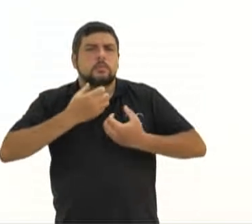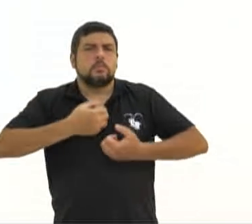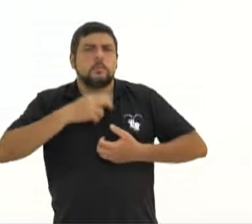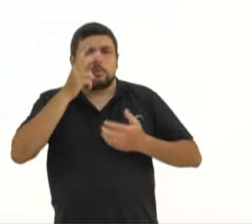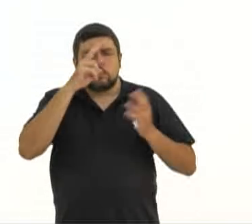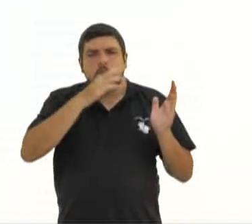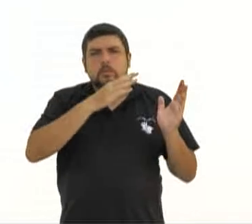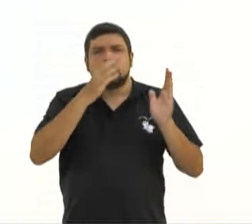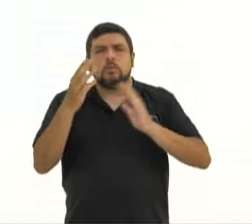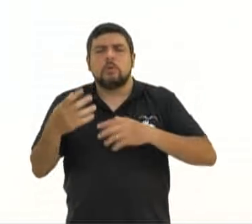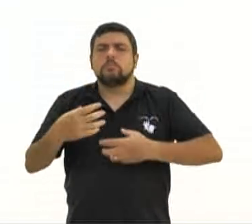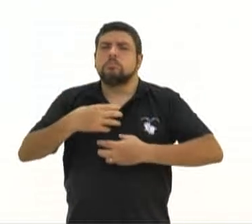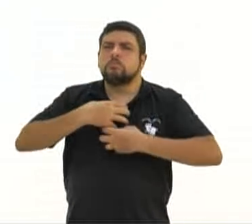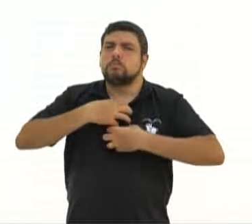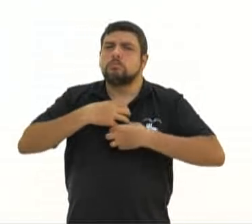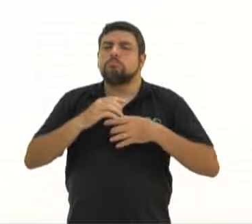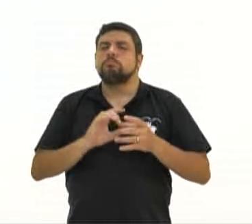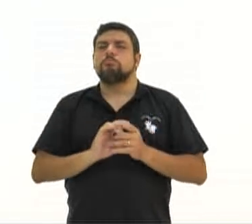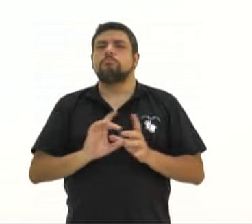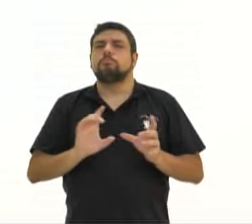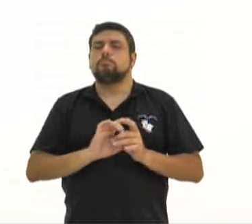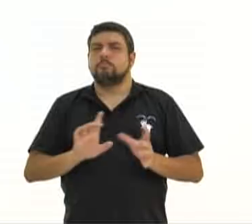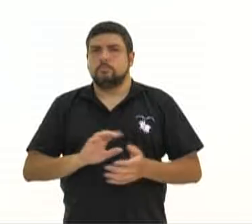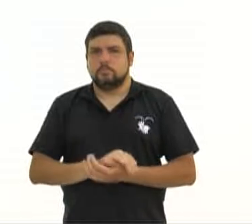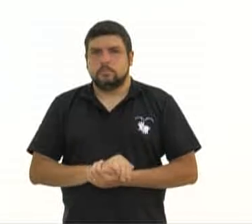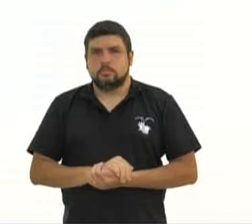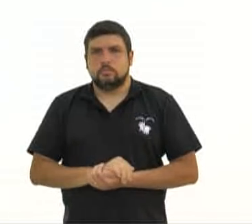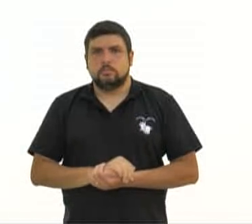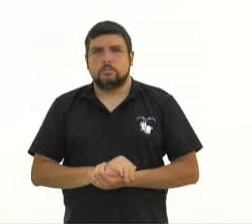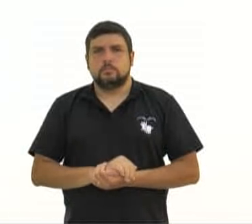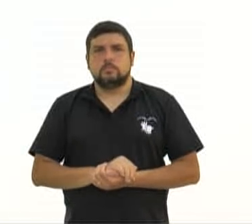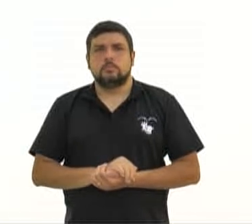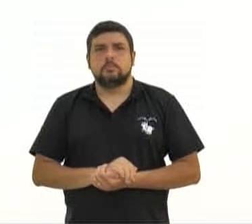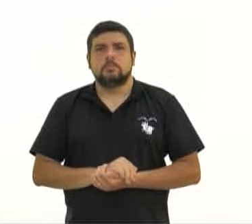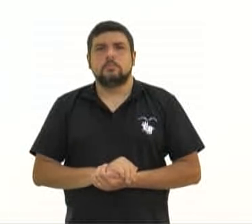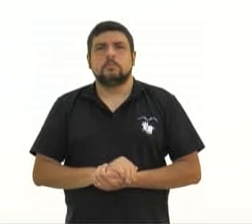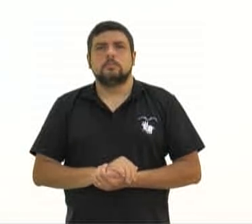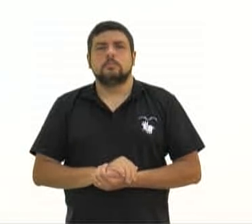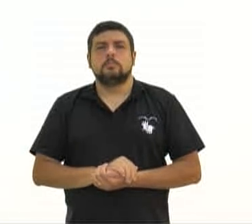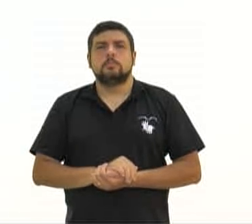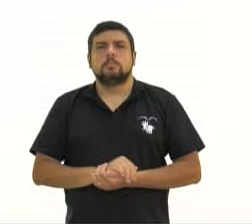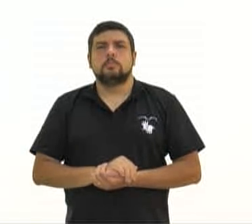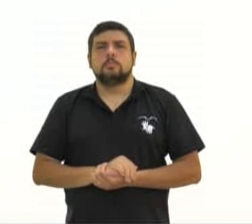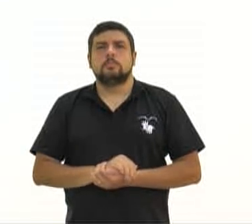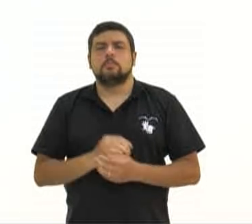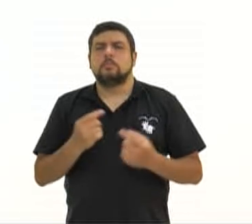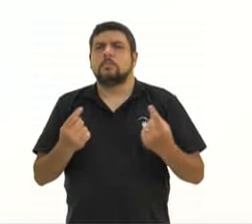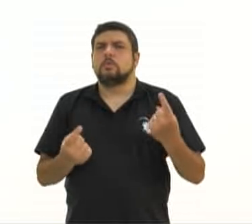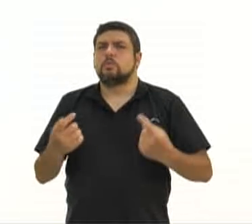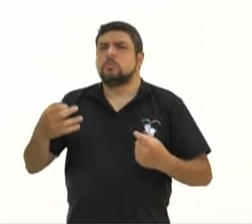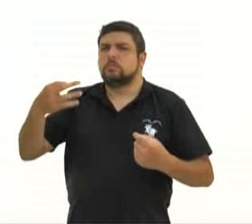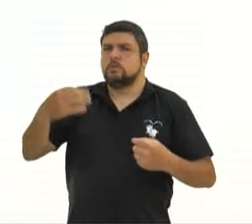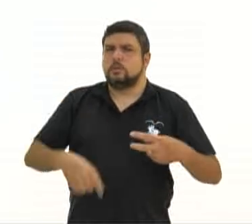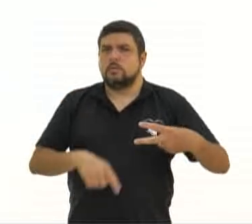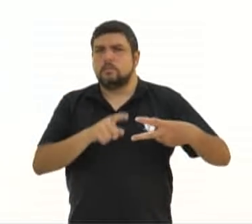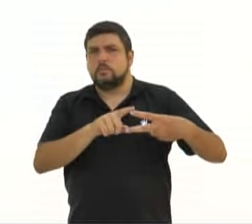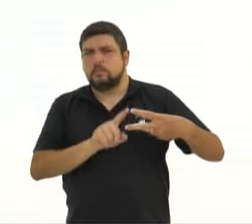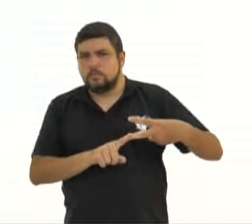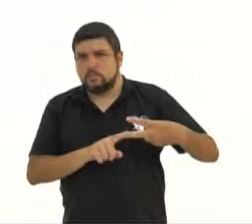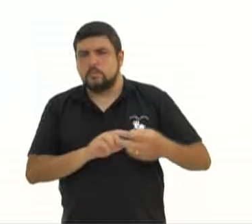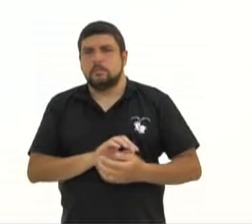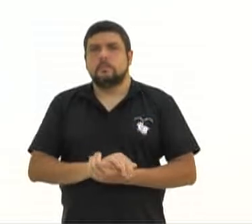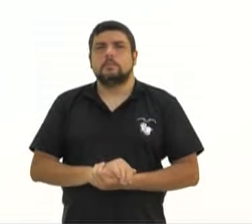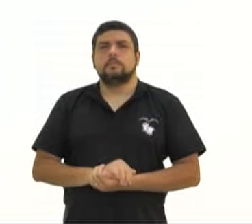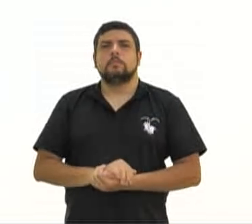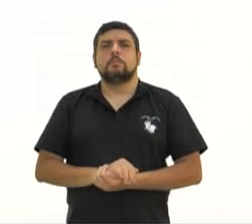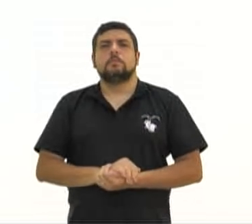então ao exercício. Você precisa encontrar agora a forma interrogativa